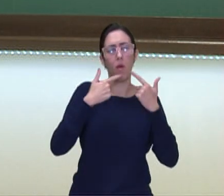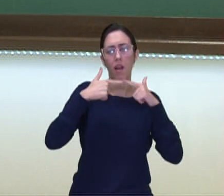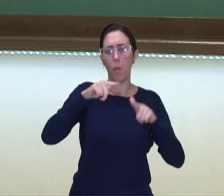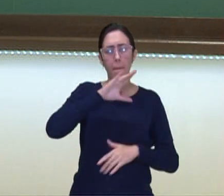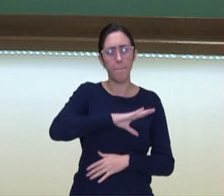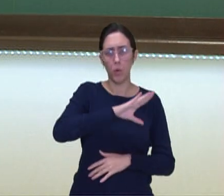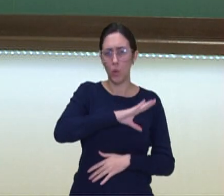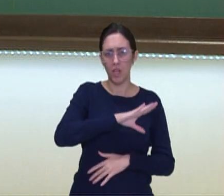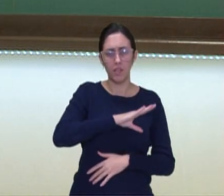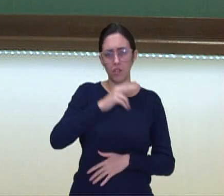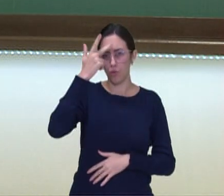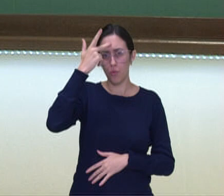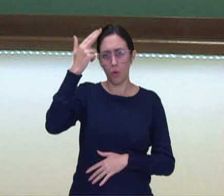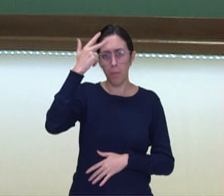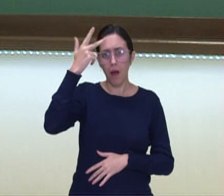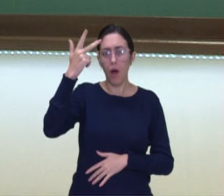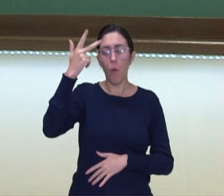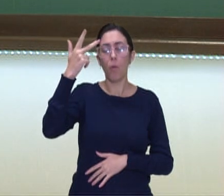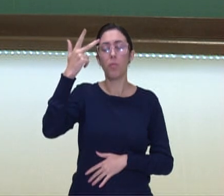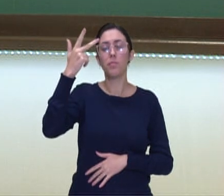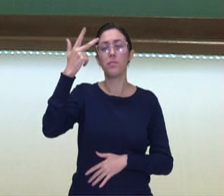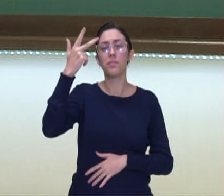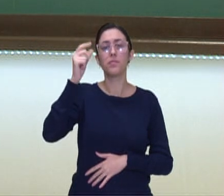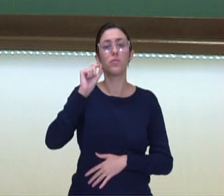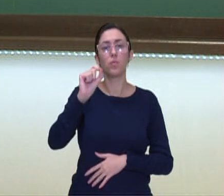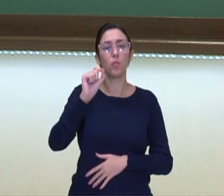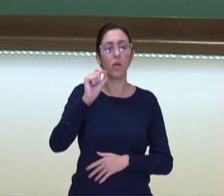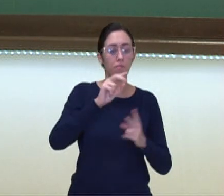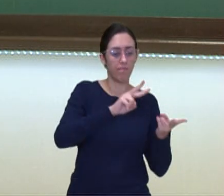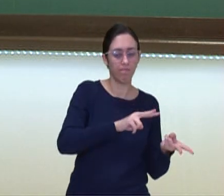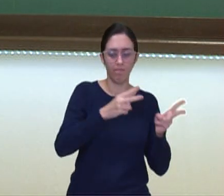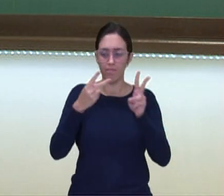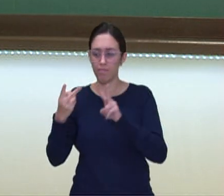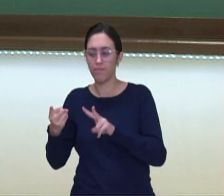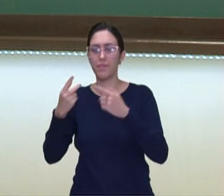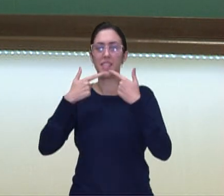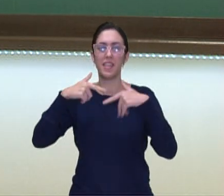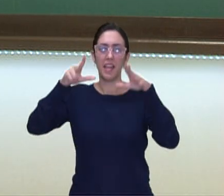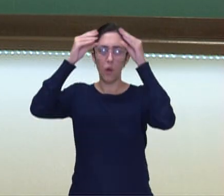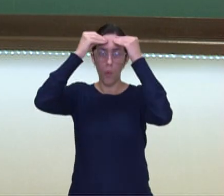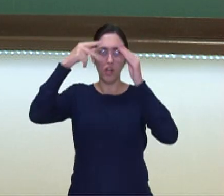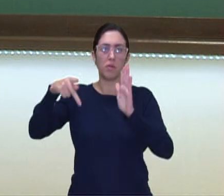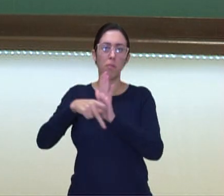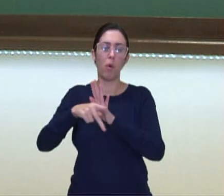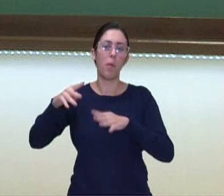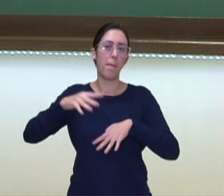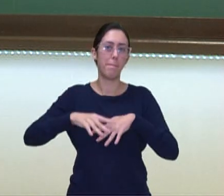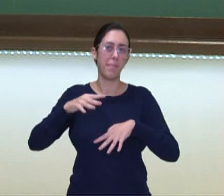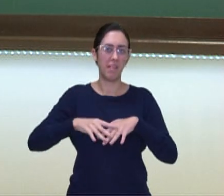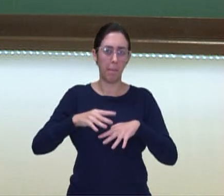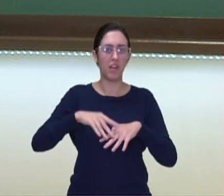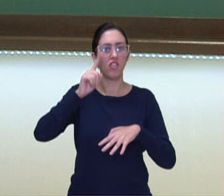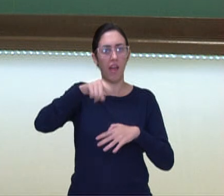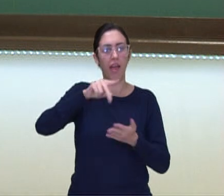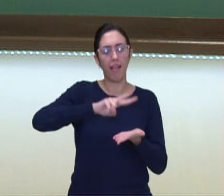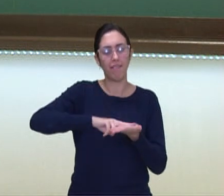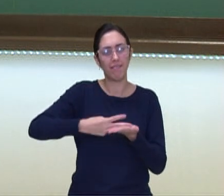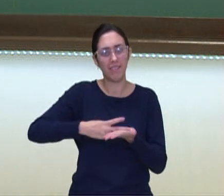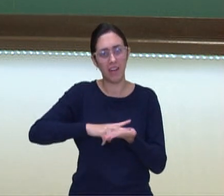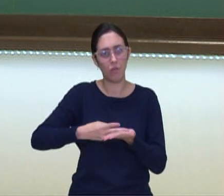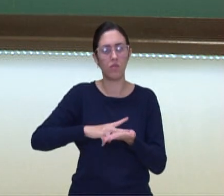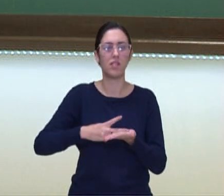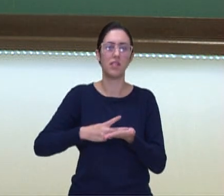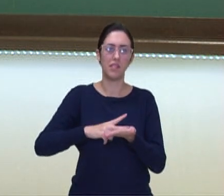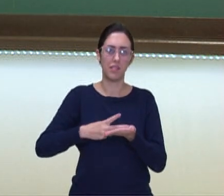enfim, né? Em linguagem matemática. Então é uma tradução, uma